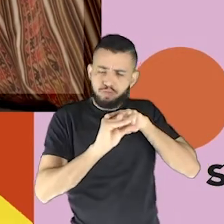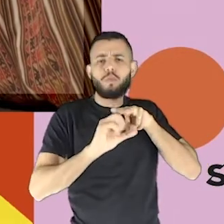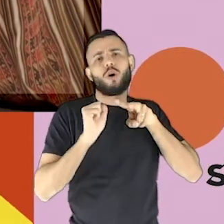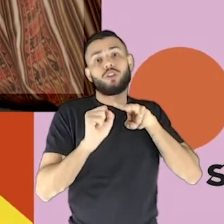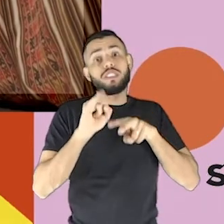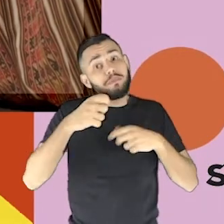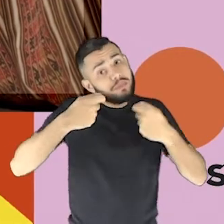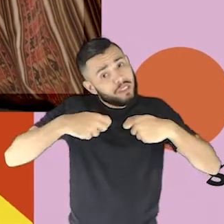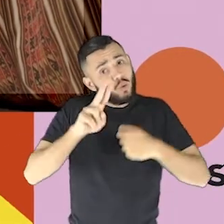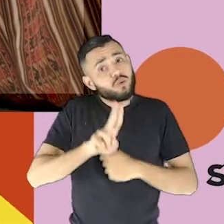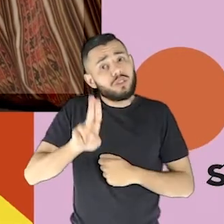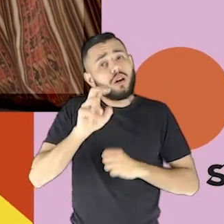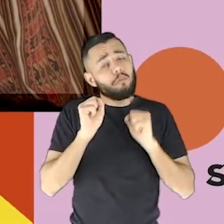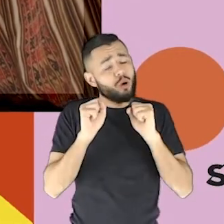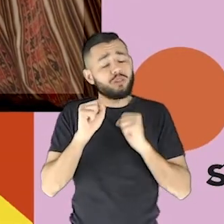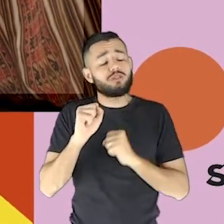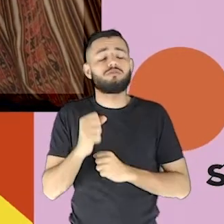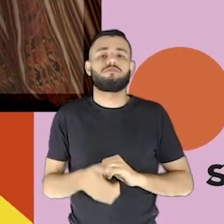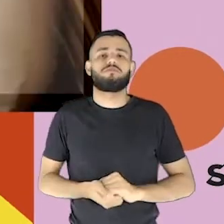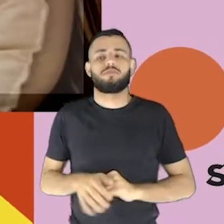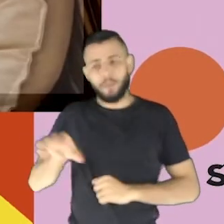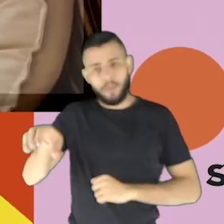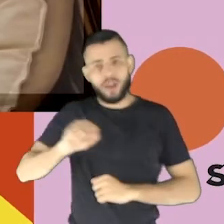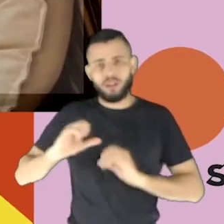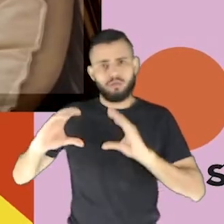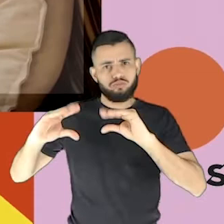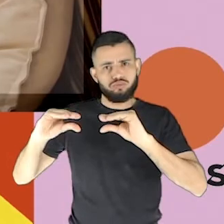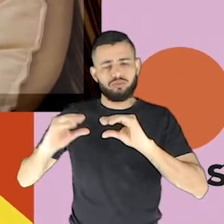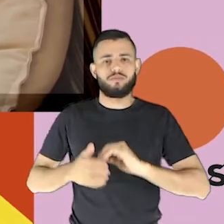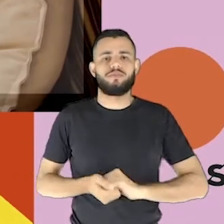preciso. Você usa.